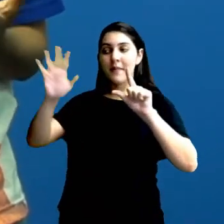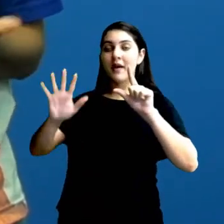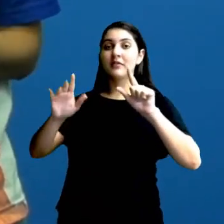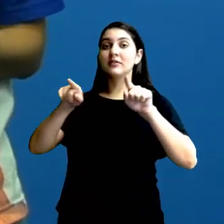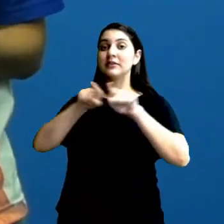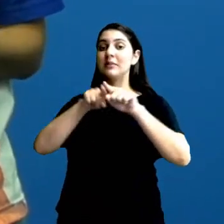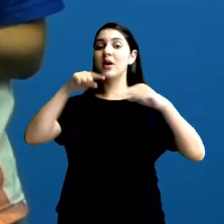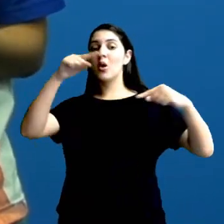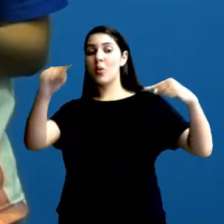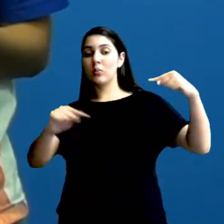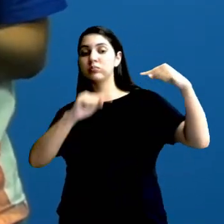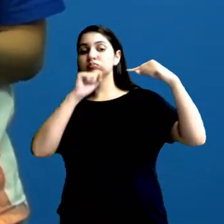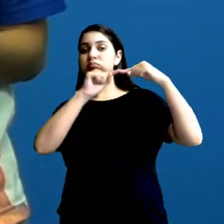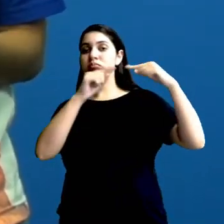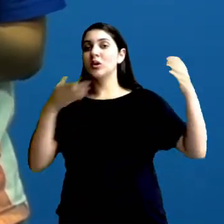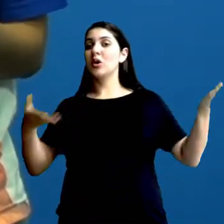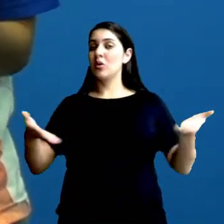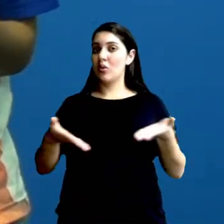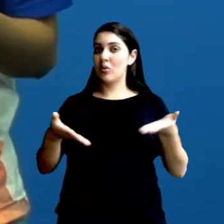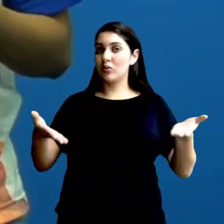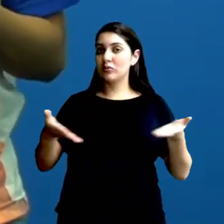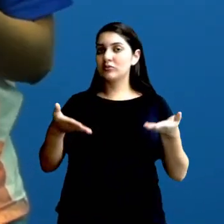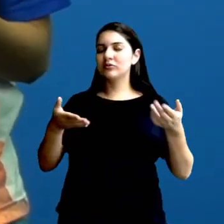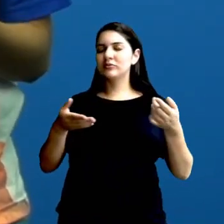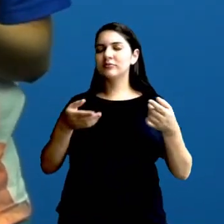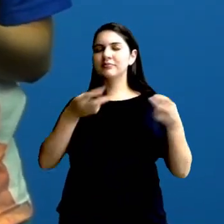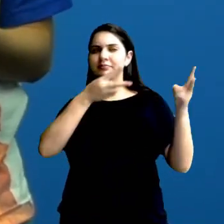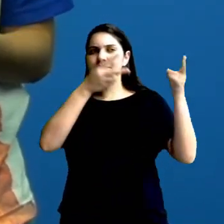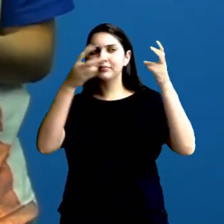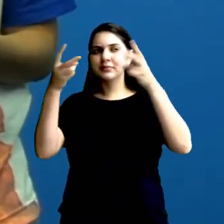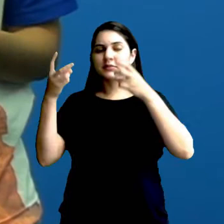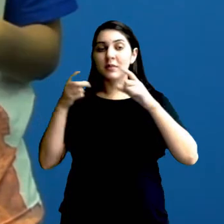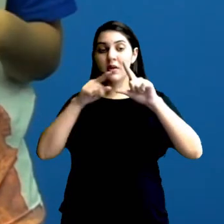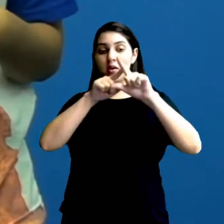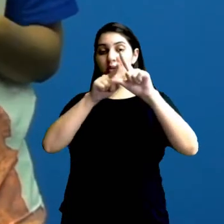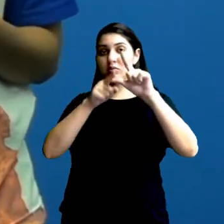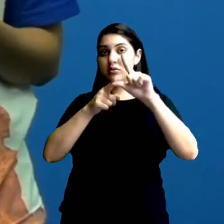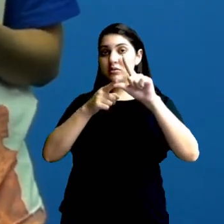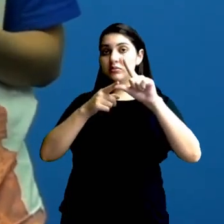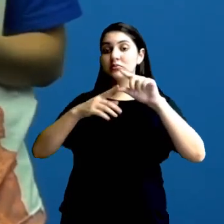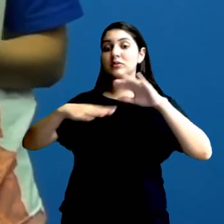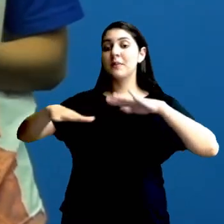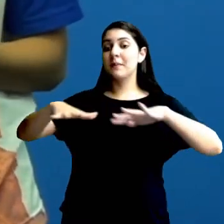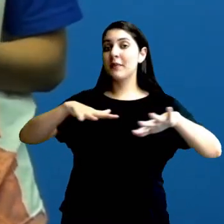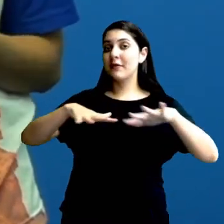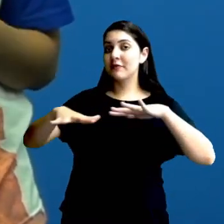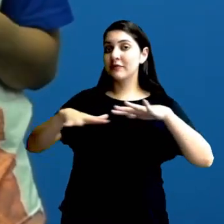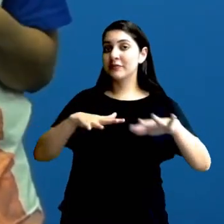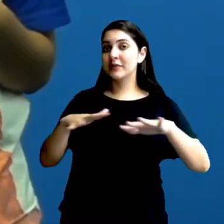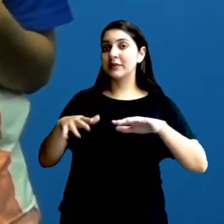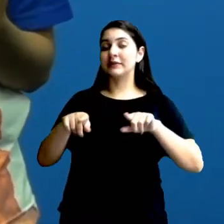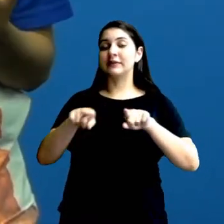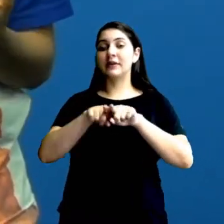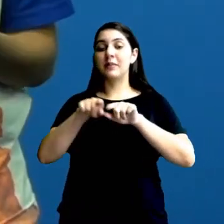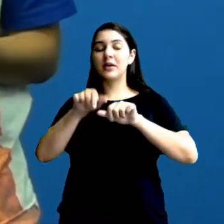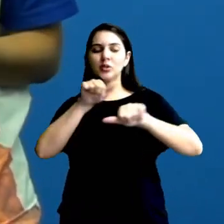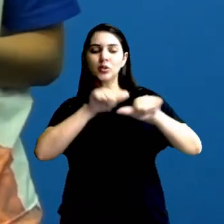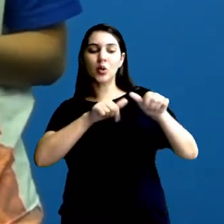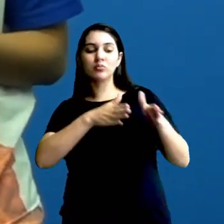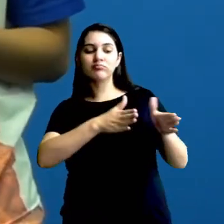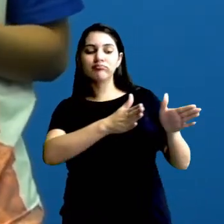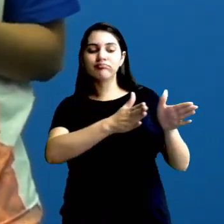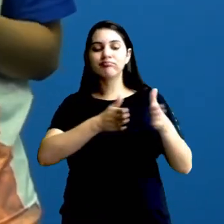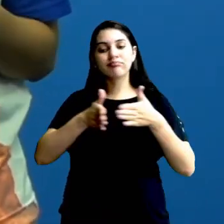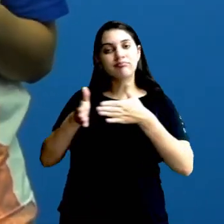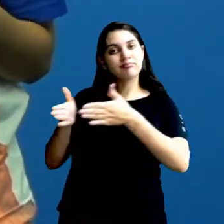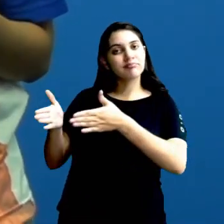e objetos. Hoje, a gente vai identificar os ângulos também em movimentos, mudanças de